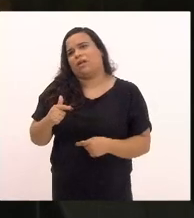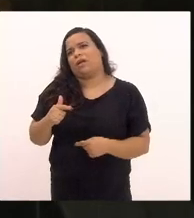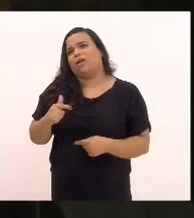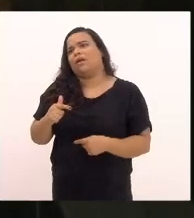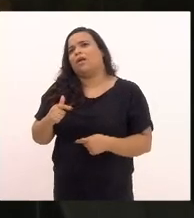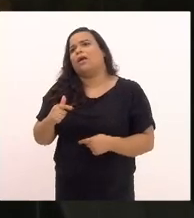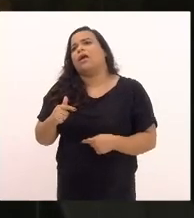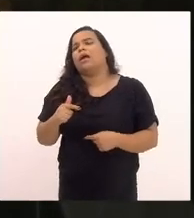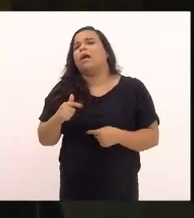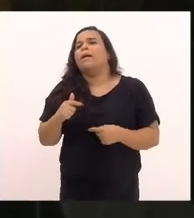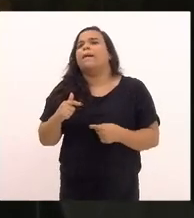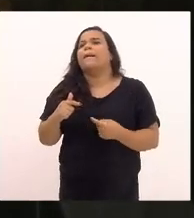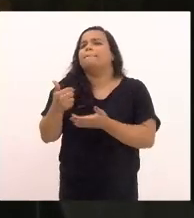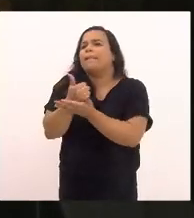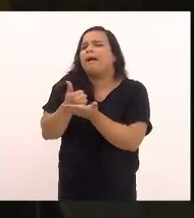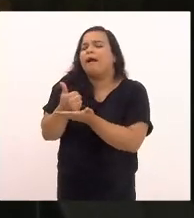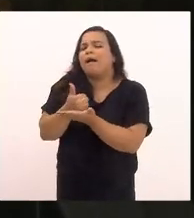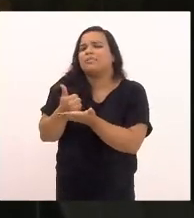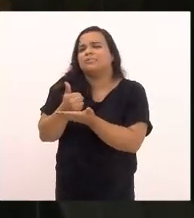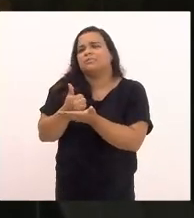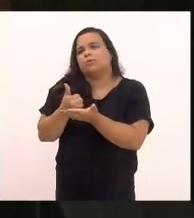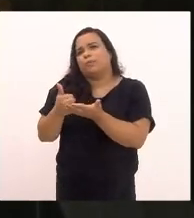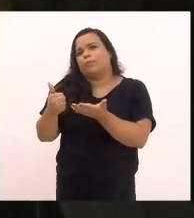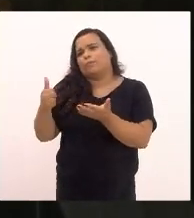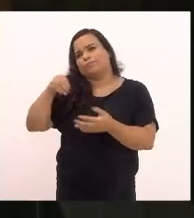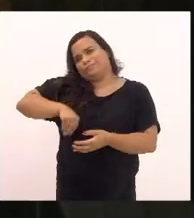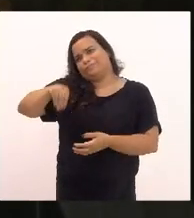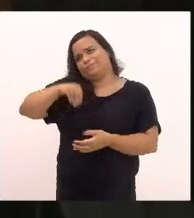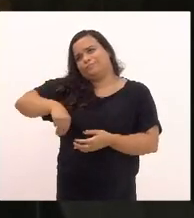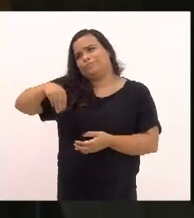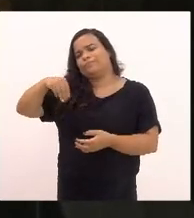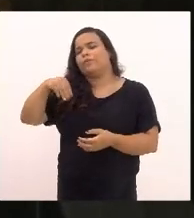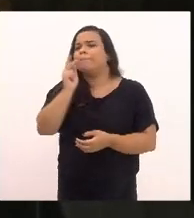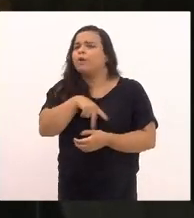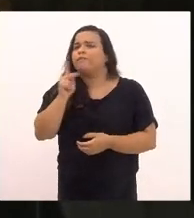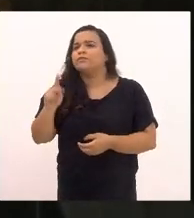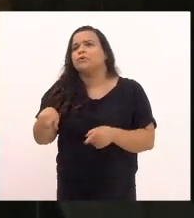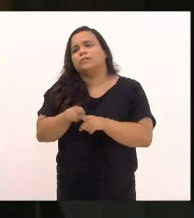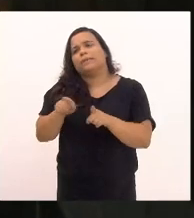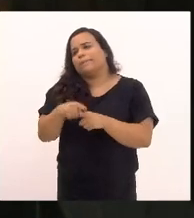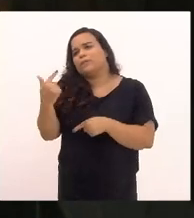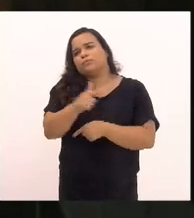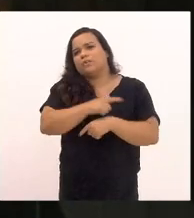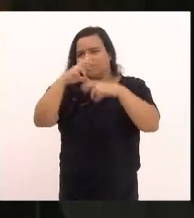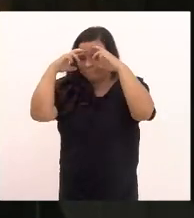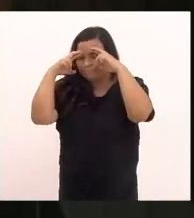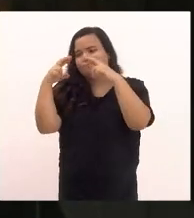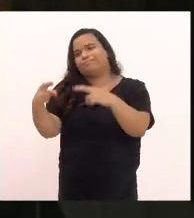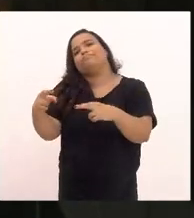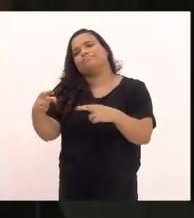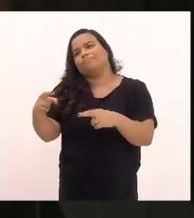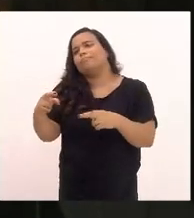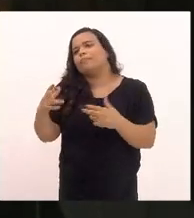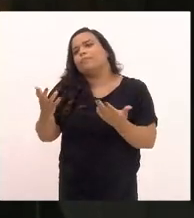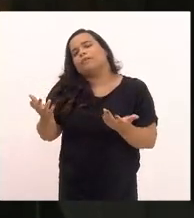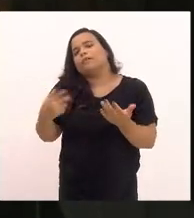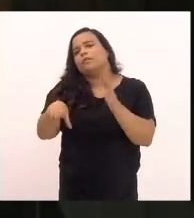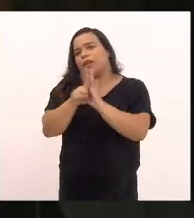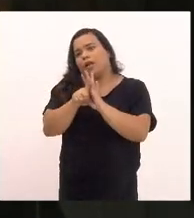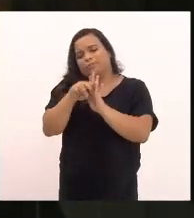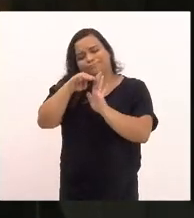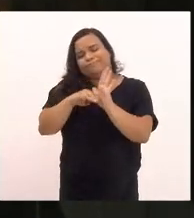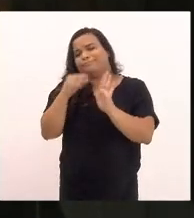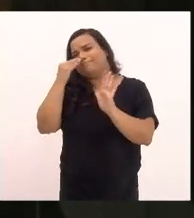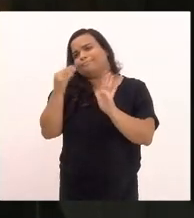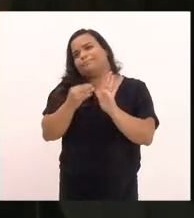do magistério e um terço de planejamento sendo respeitados. Então eu venho aqui à tribuna hoje para reforçar. São tantas